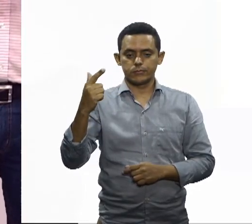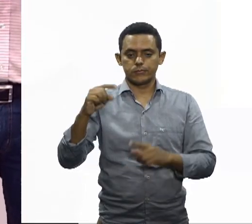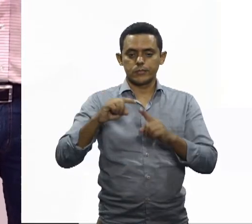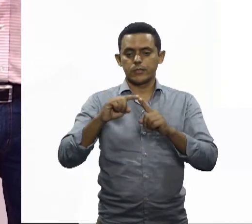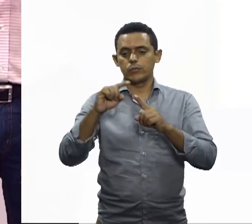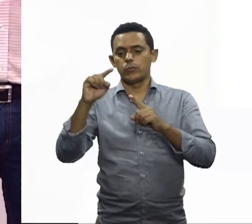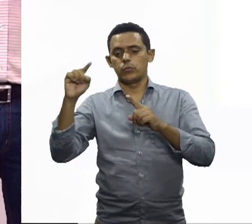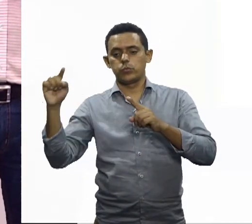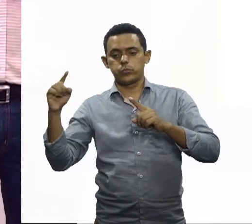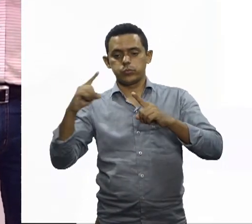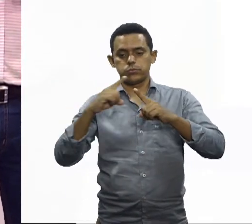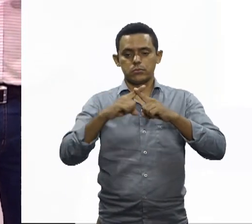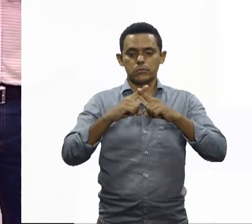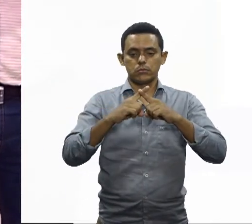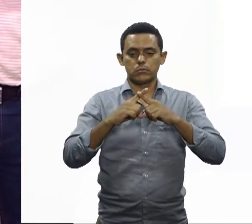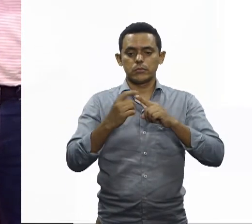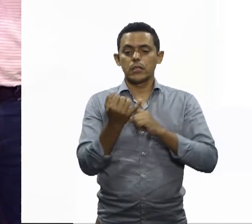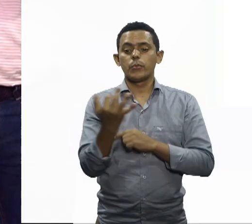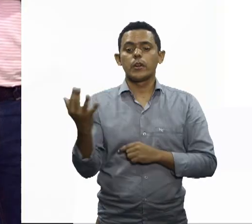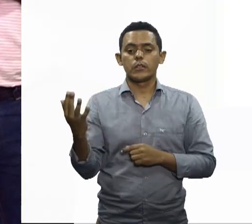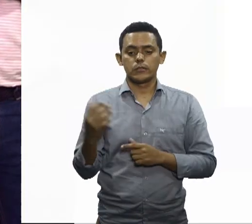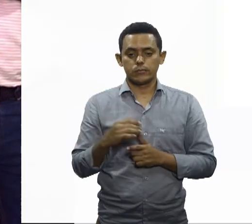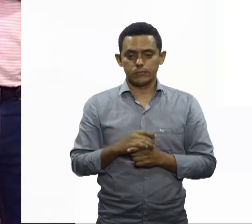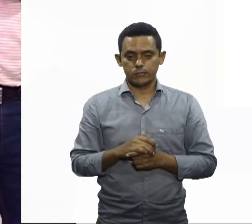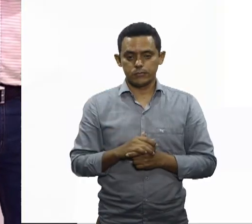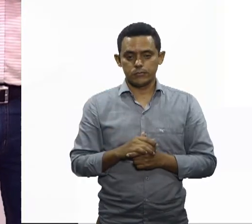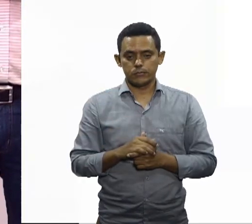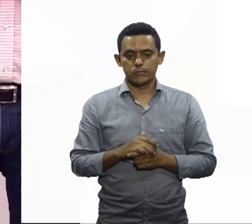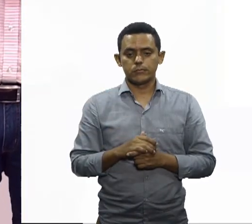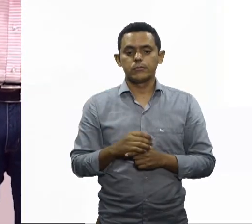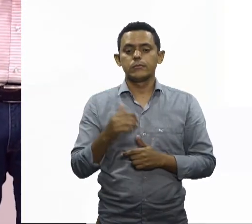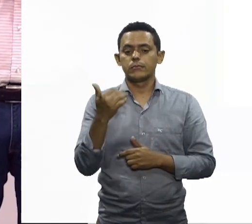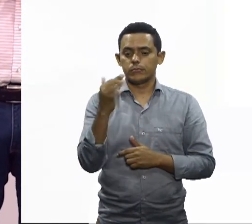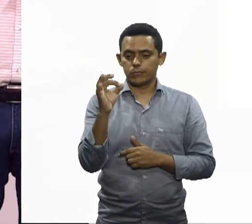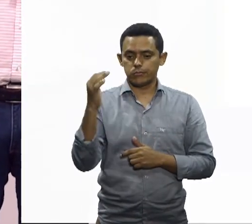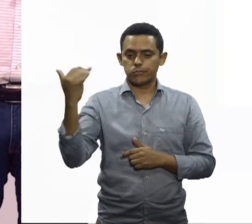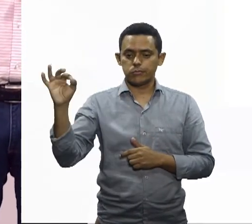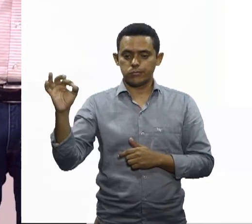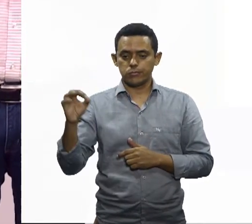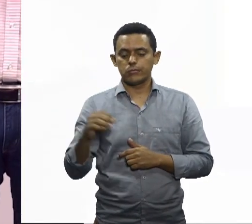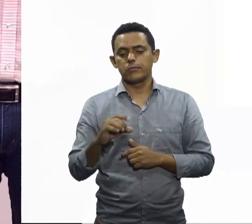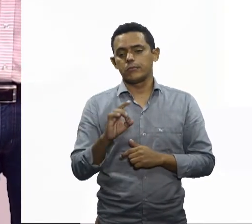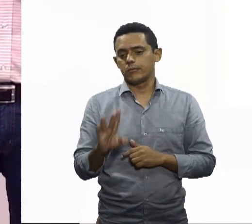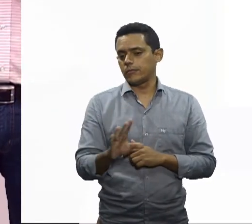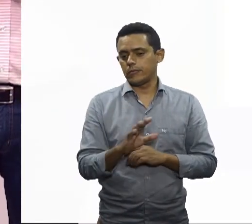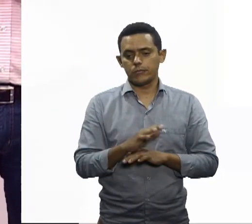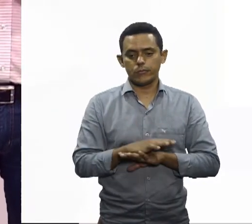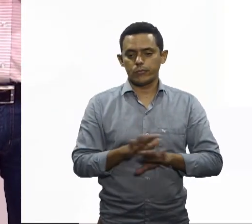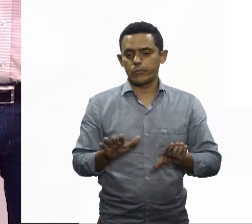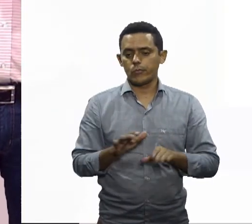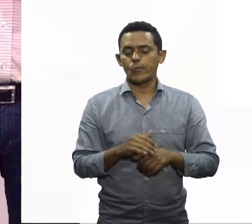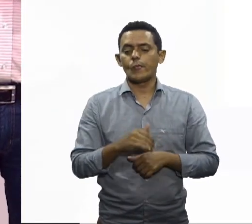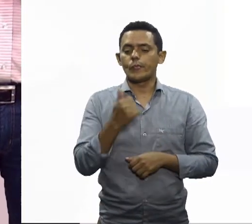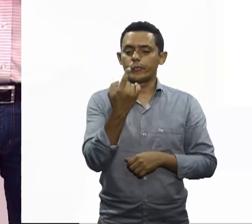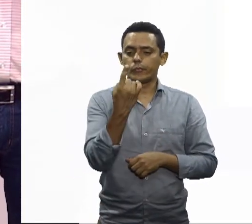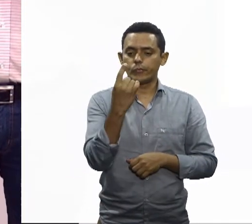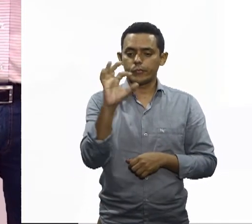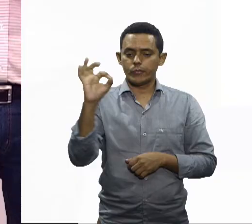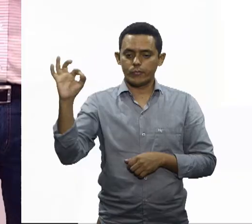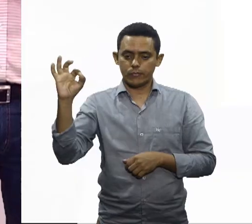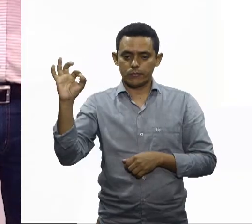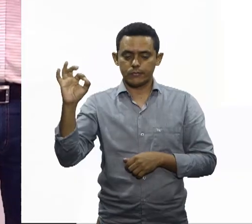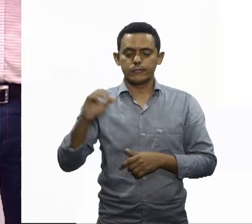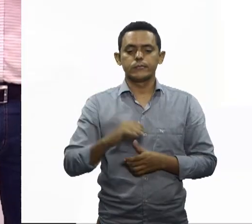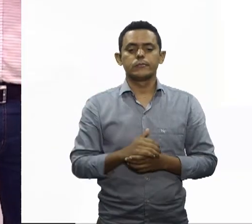pessoal. Entre o metro e o centímetro, aparece 2,10. Então, se você multiplicar, 10 vezes 10 dá 100. Então, você pega